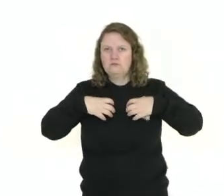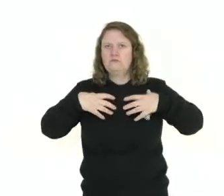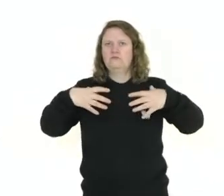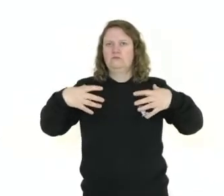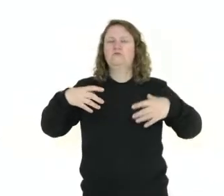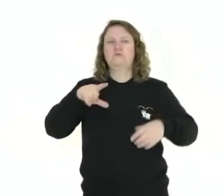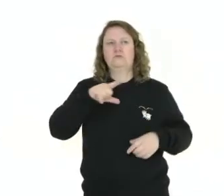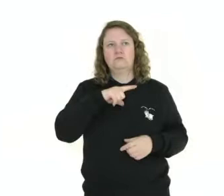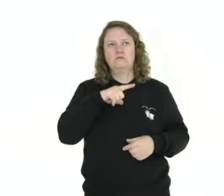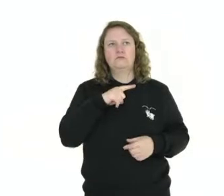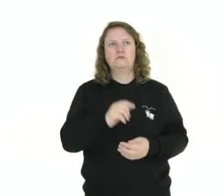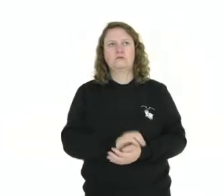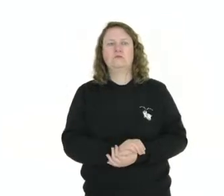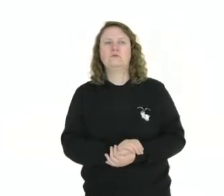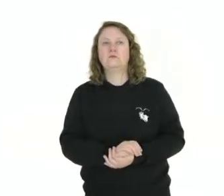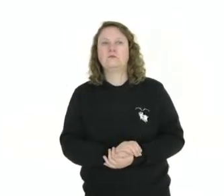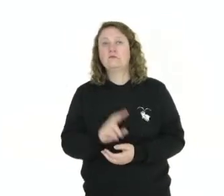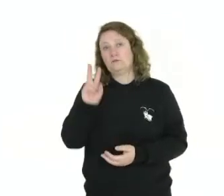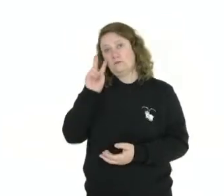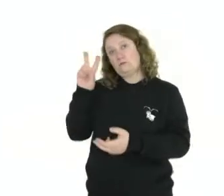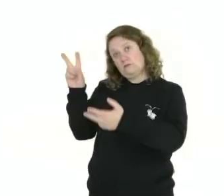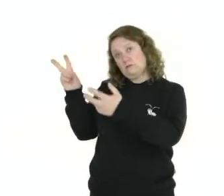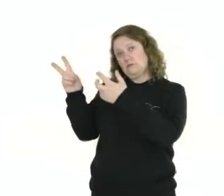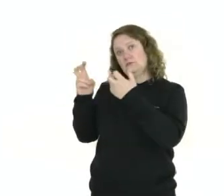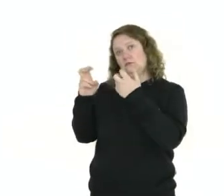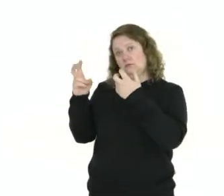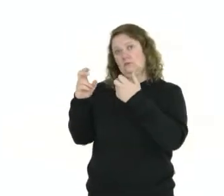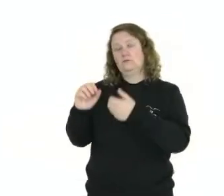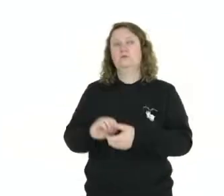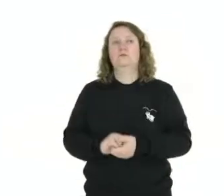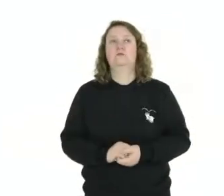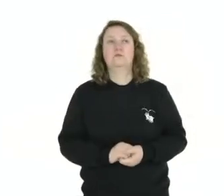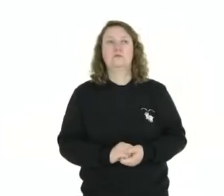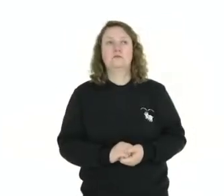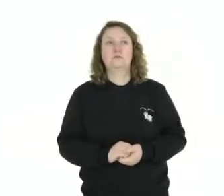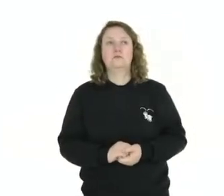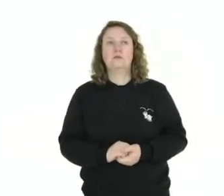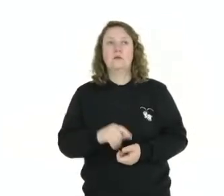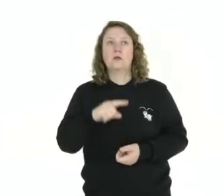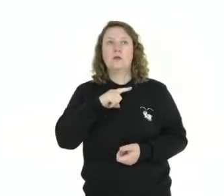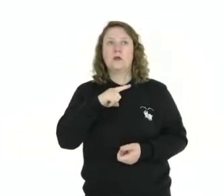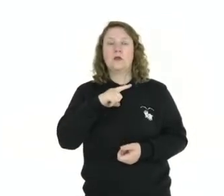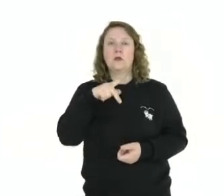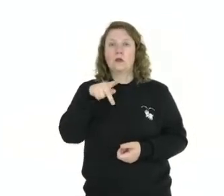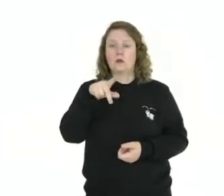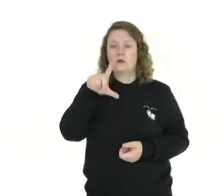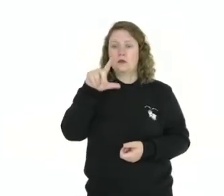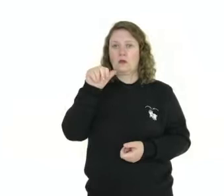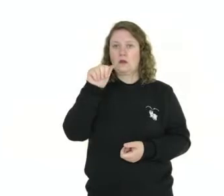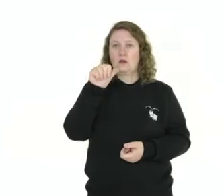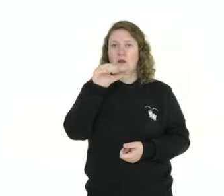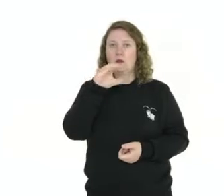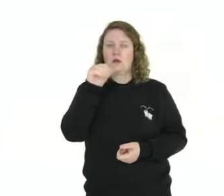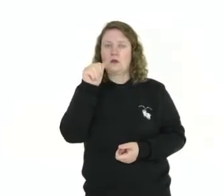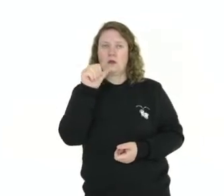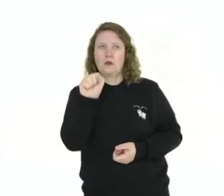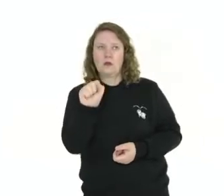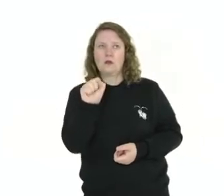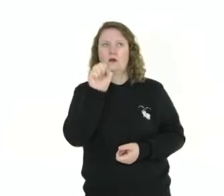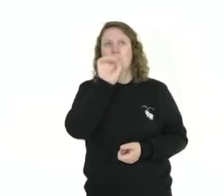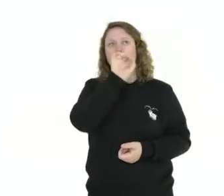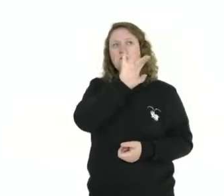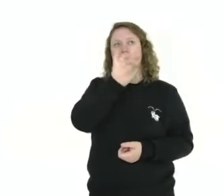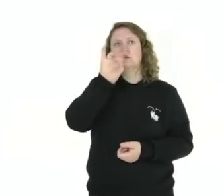ósseas, né, que nós observamos aqui nesse grupo de répteis, as placas córneas, nesse outro grupo, e